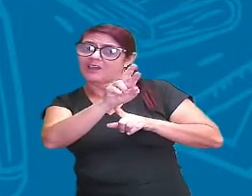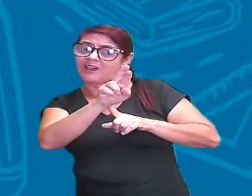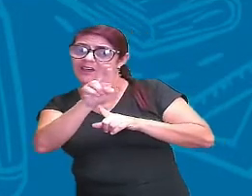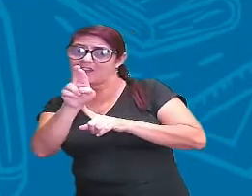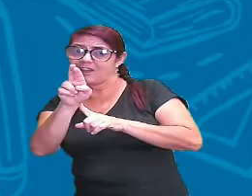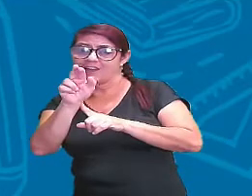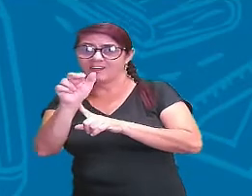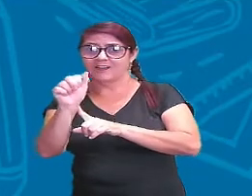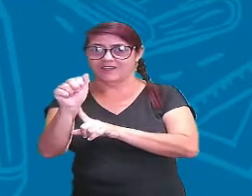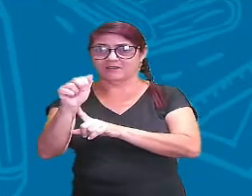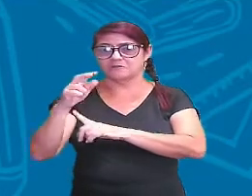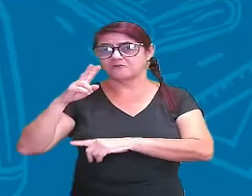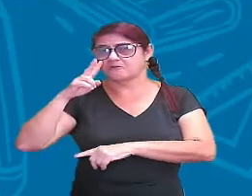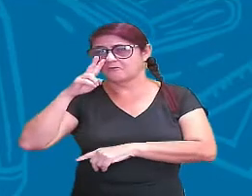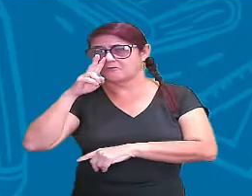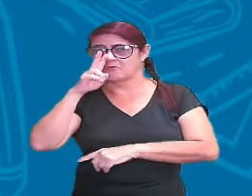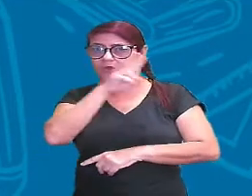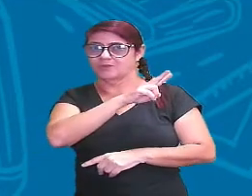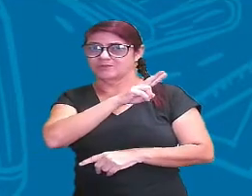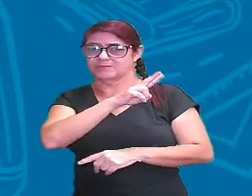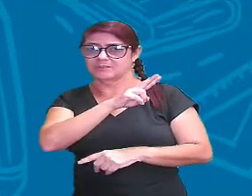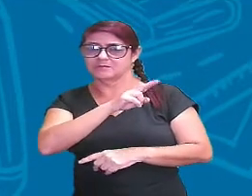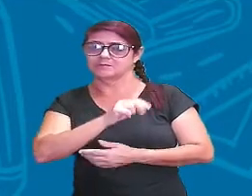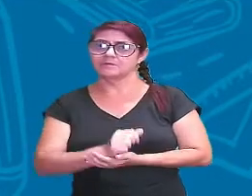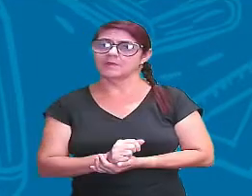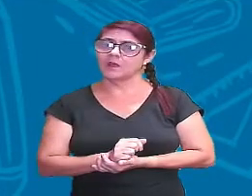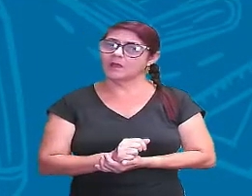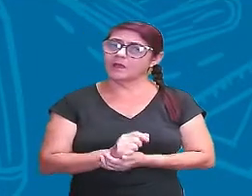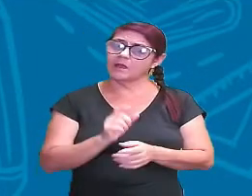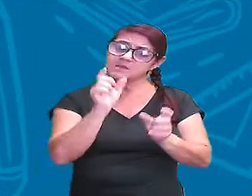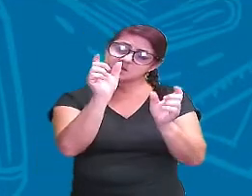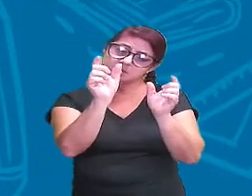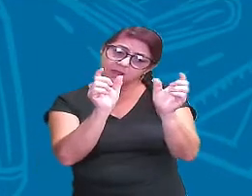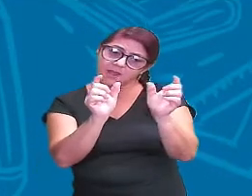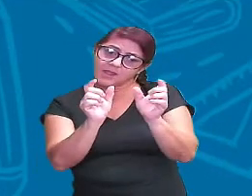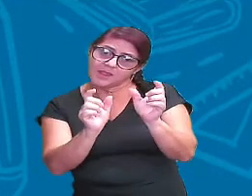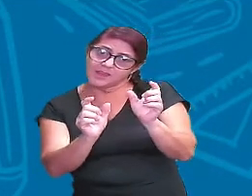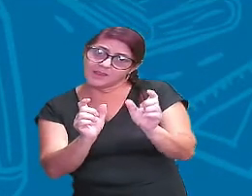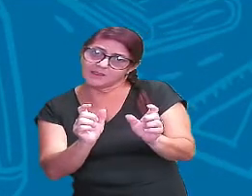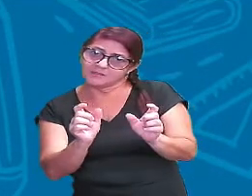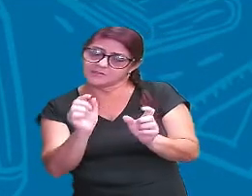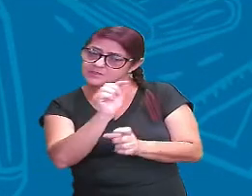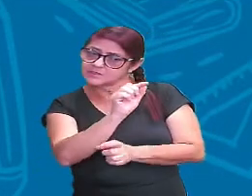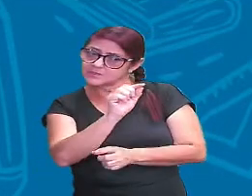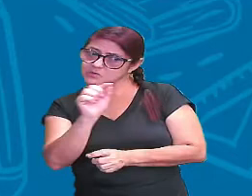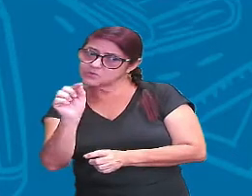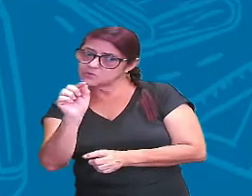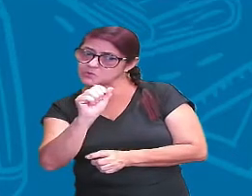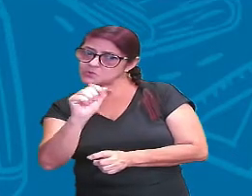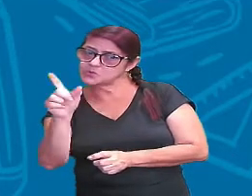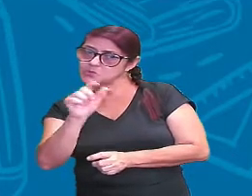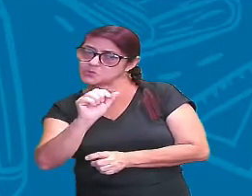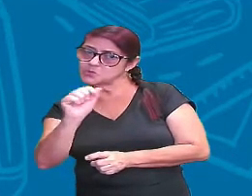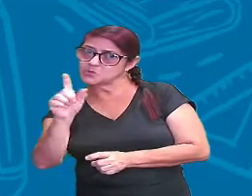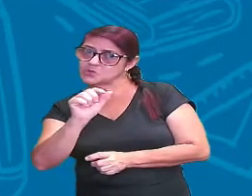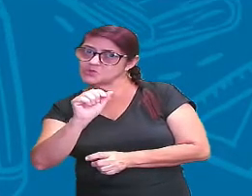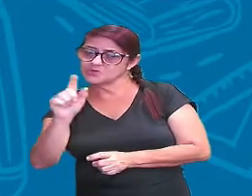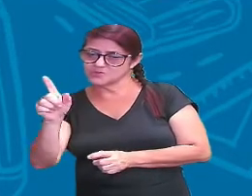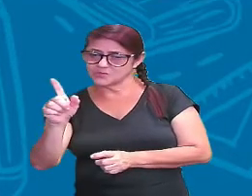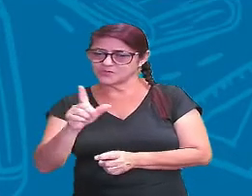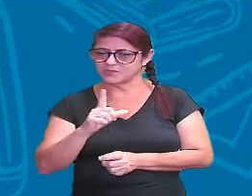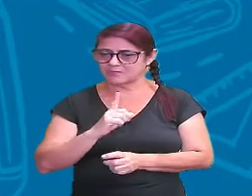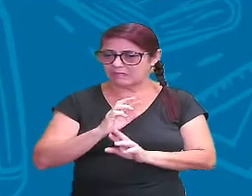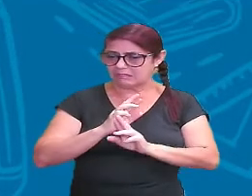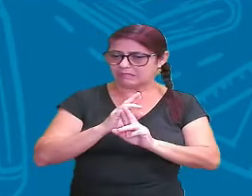o som forte. Já nas palavras que estão aqui destacadas de azul, estão vendo aqui